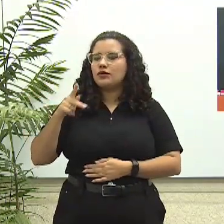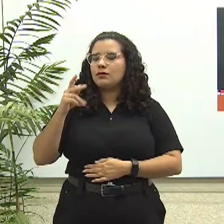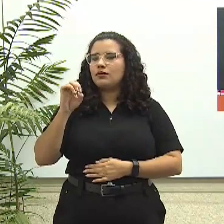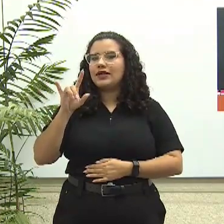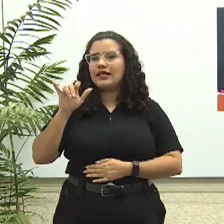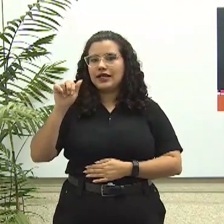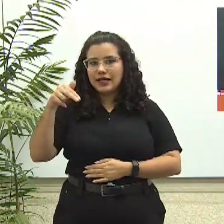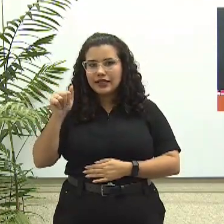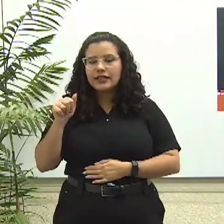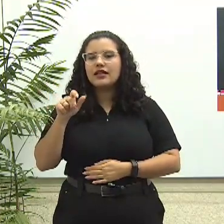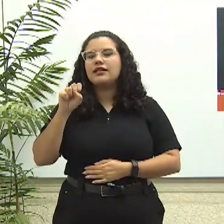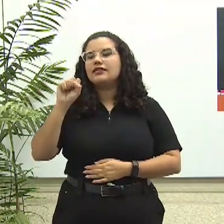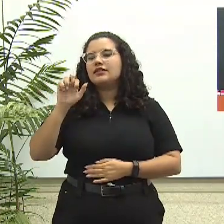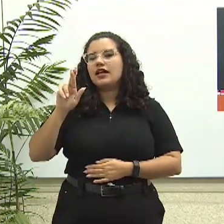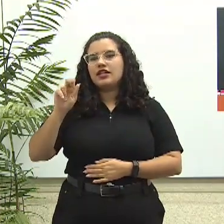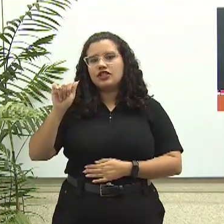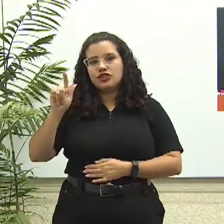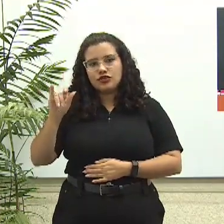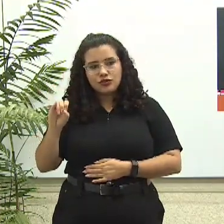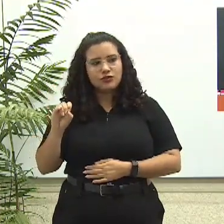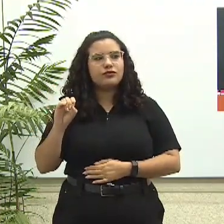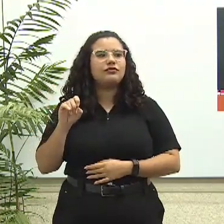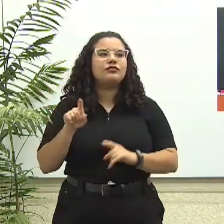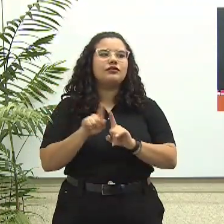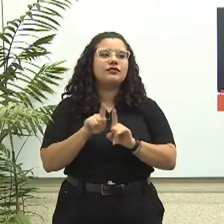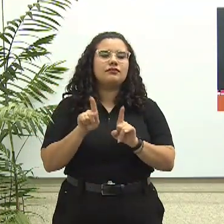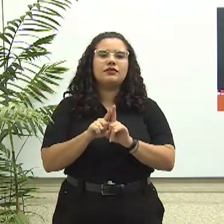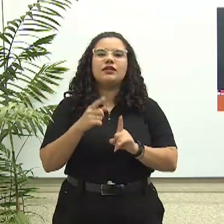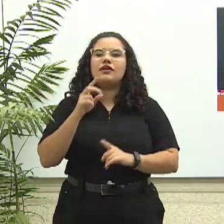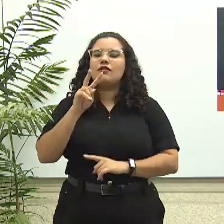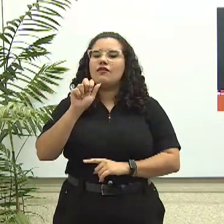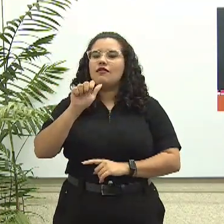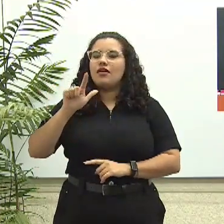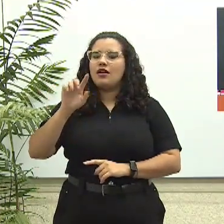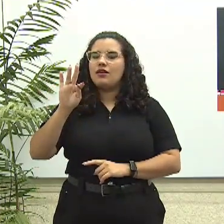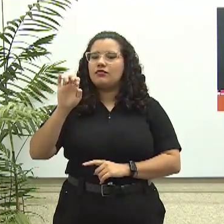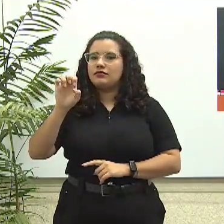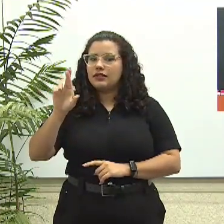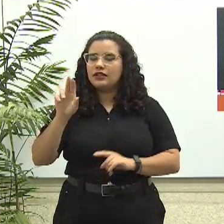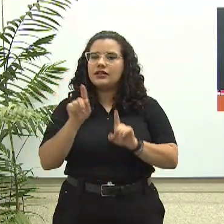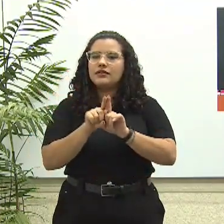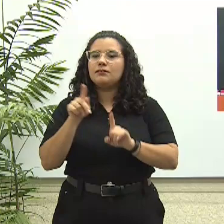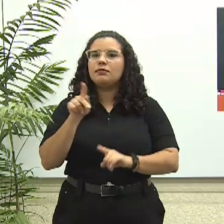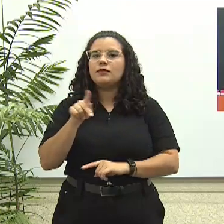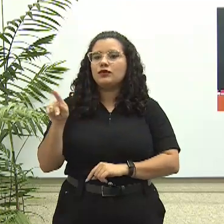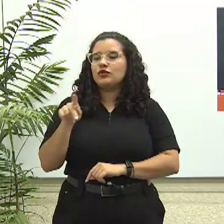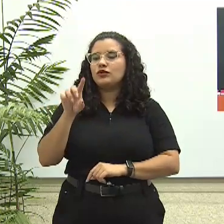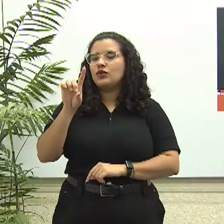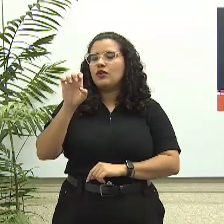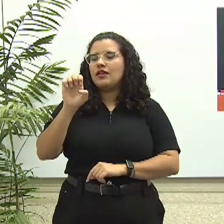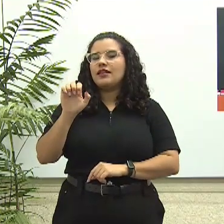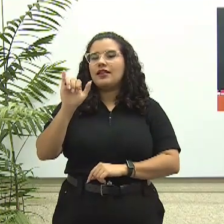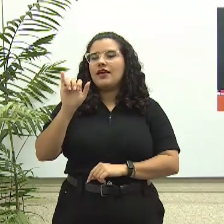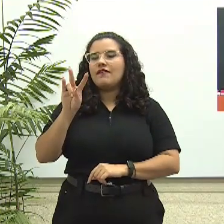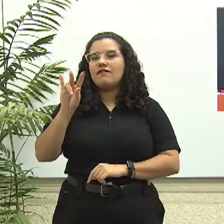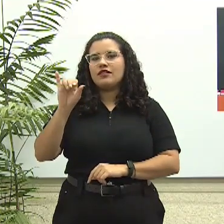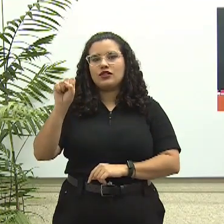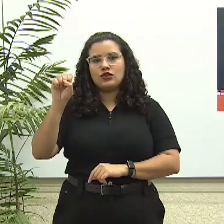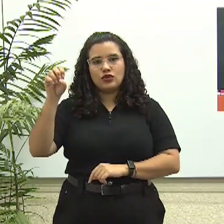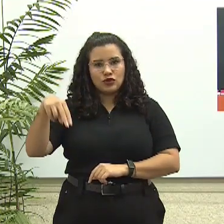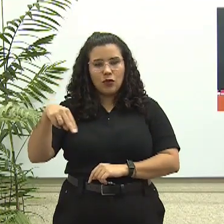professor Sérgio Professor Sérgio Amadeu Professor Walter Professor Davidson Muito obrigado pela presença de